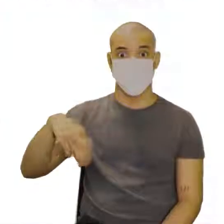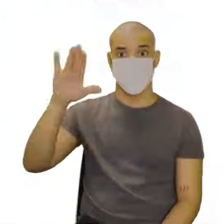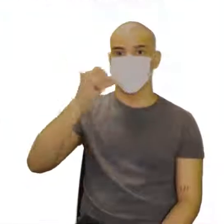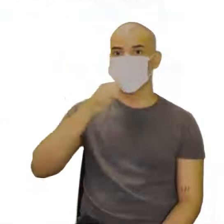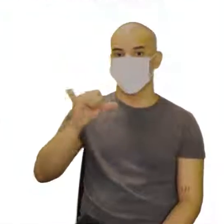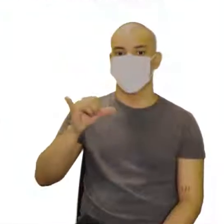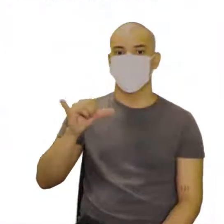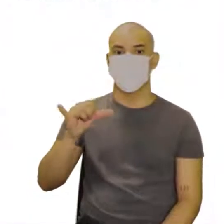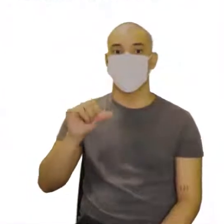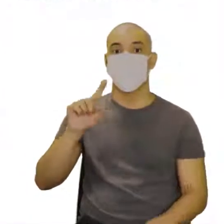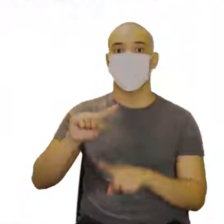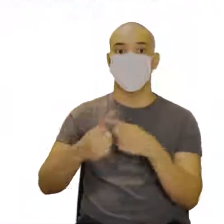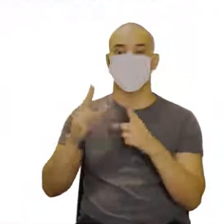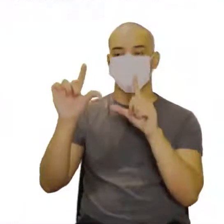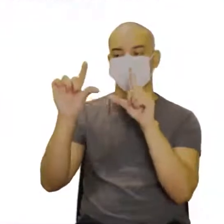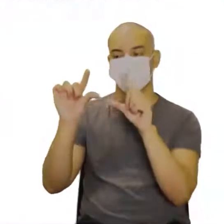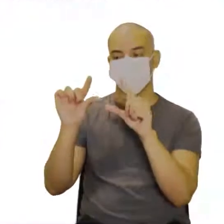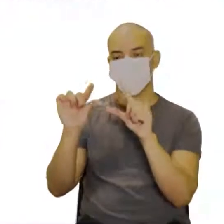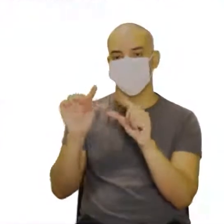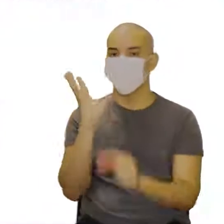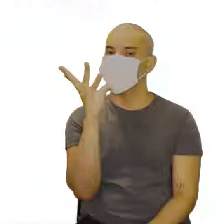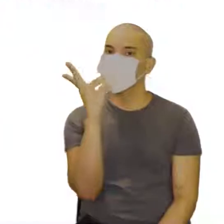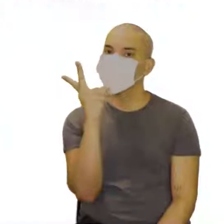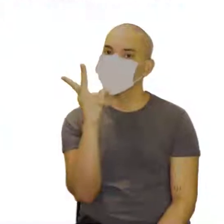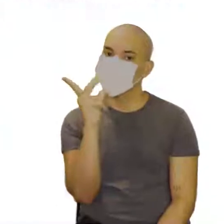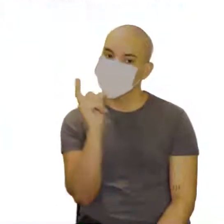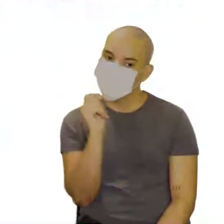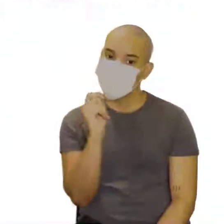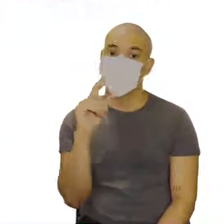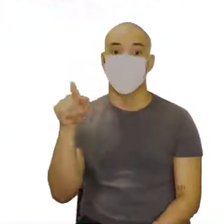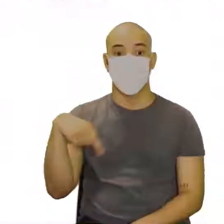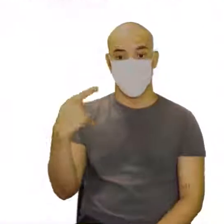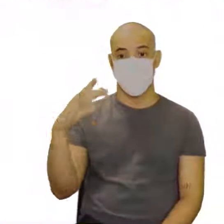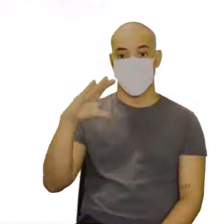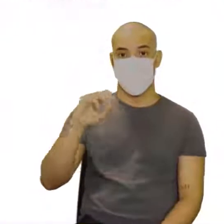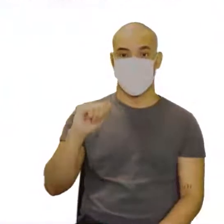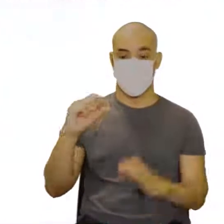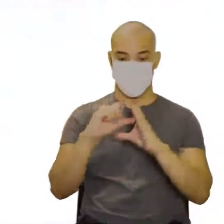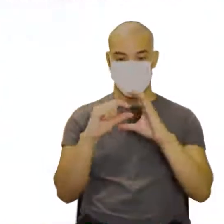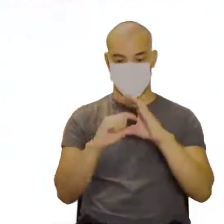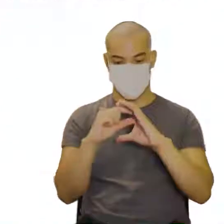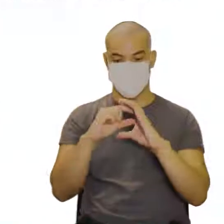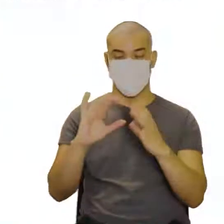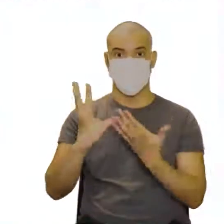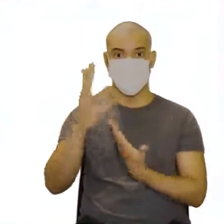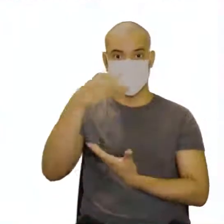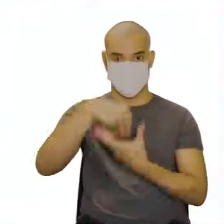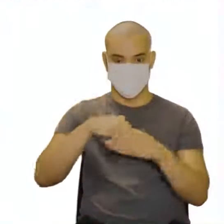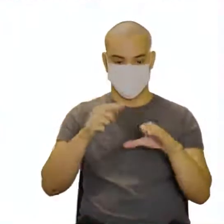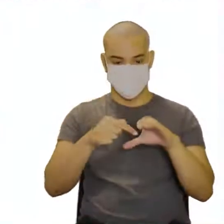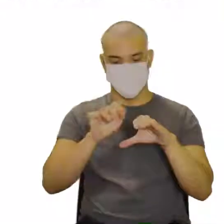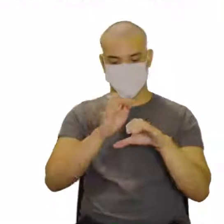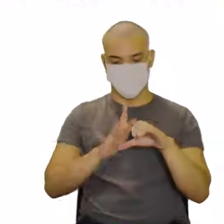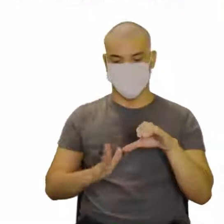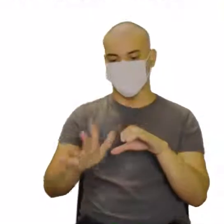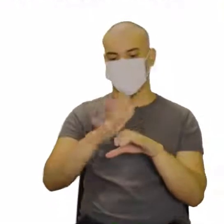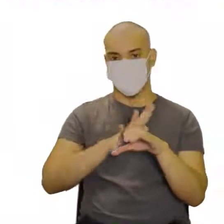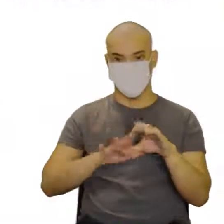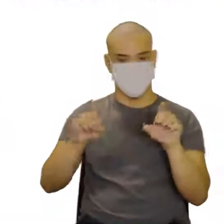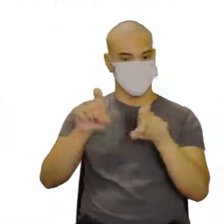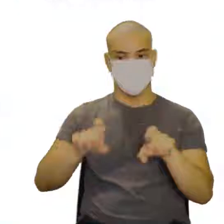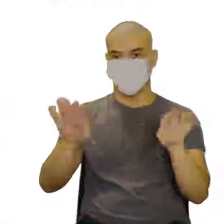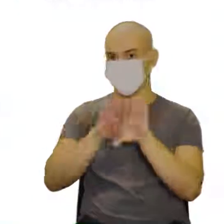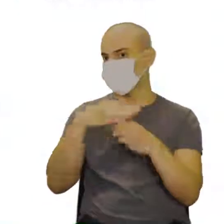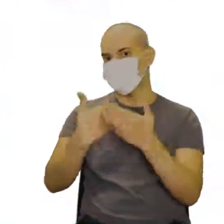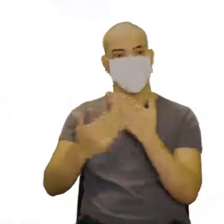ela descarrega mais lentamente que um capacitor. O capacitor ele vai ficar dentro lá do nosso circuito eletrônico,